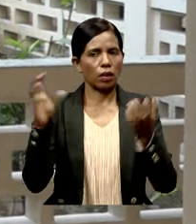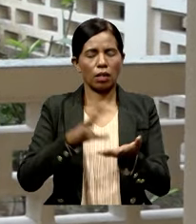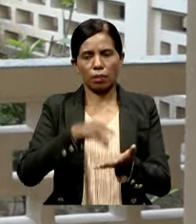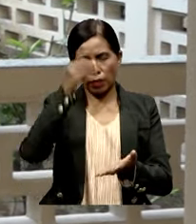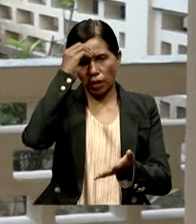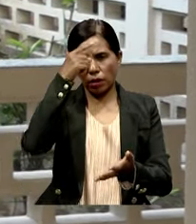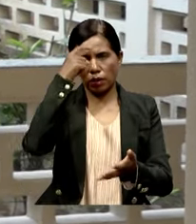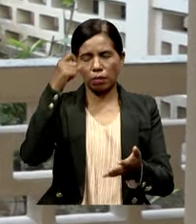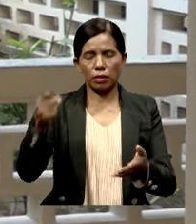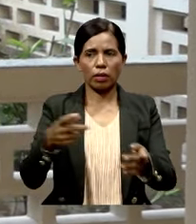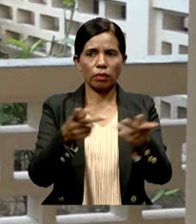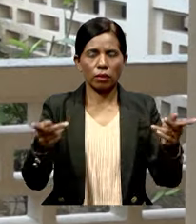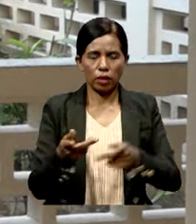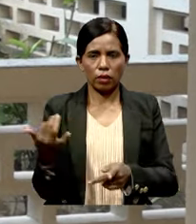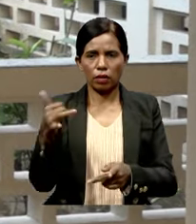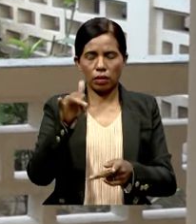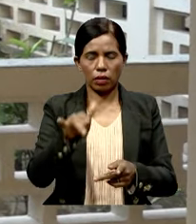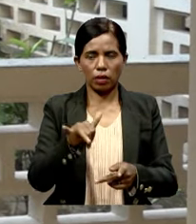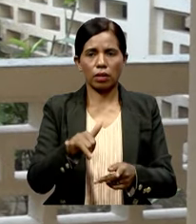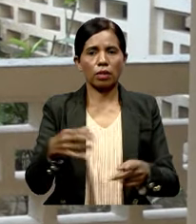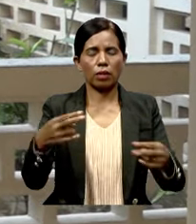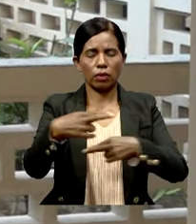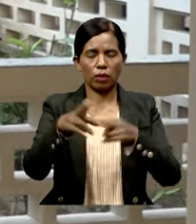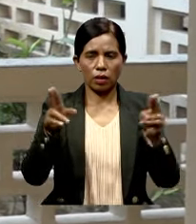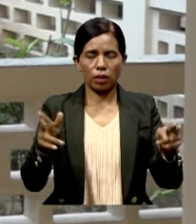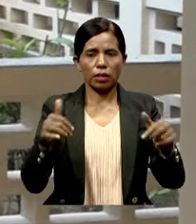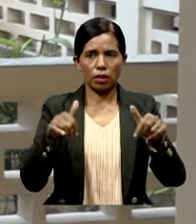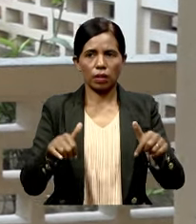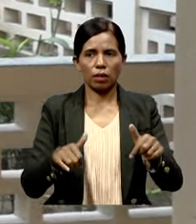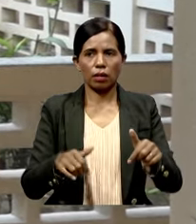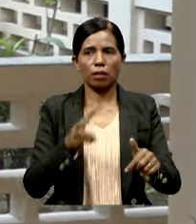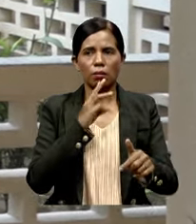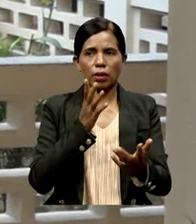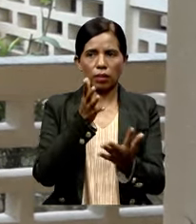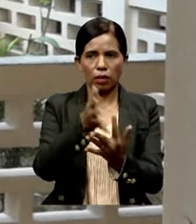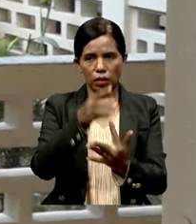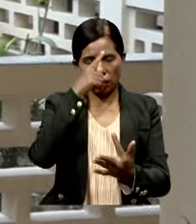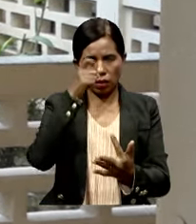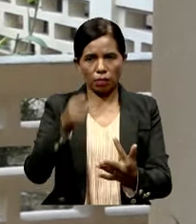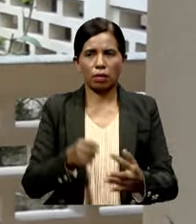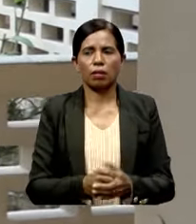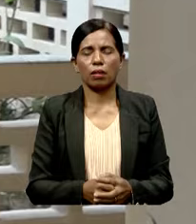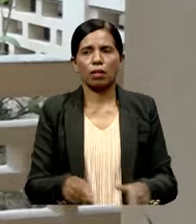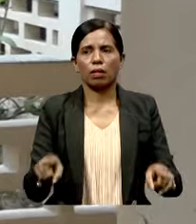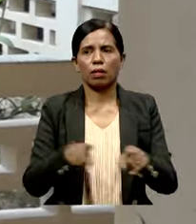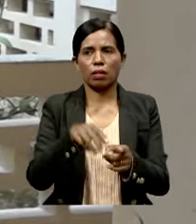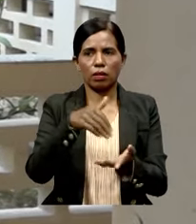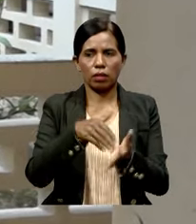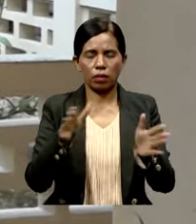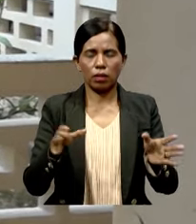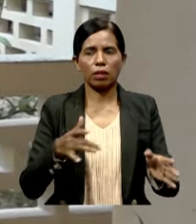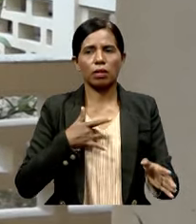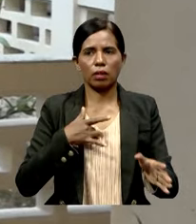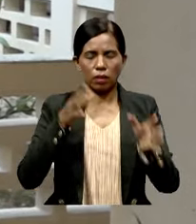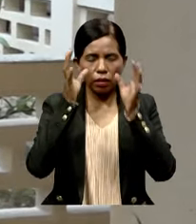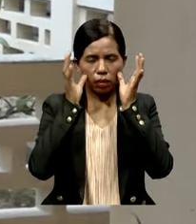tamba awal sirane beke ya fakultas sains sosial sirane beta mau tu tamba irane maka hanya sing estudiante senti